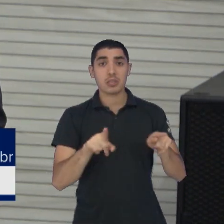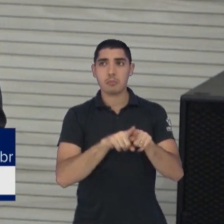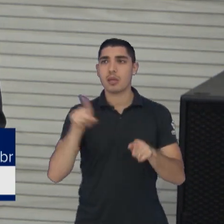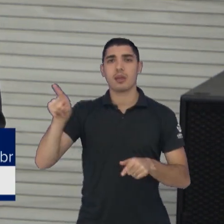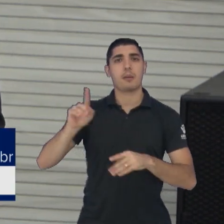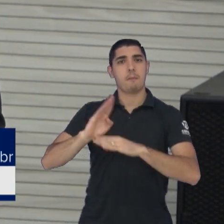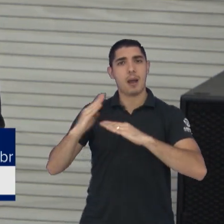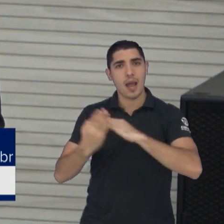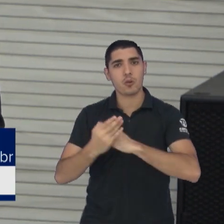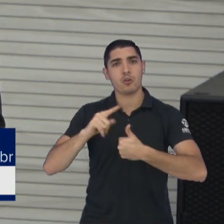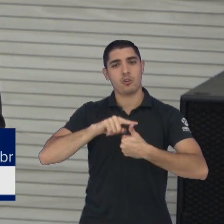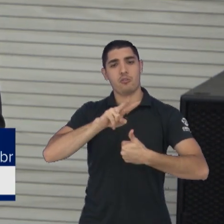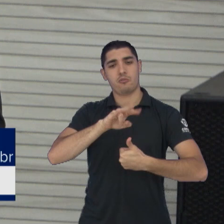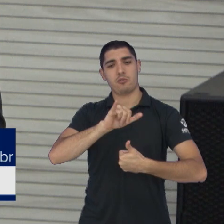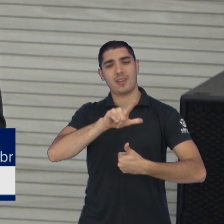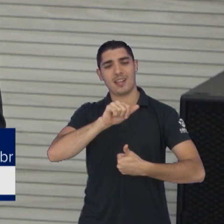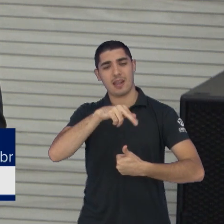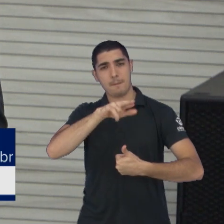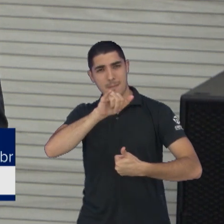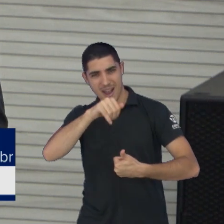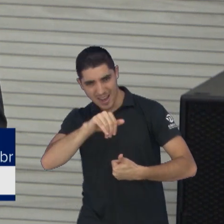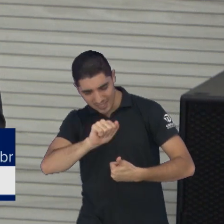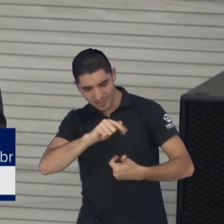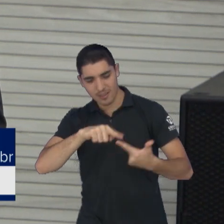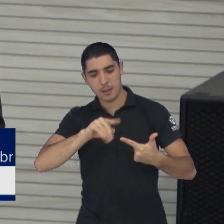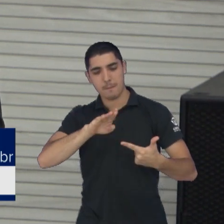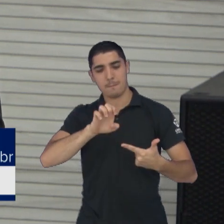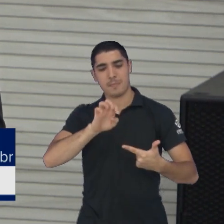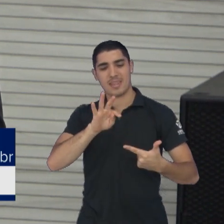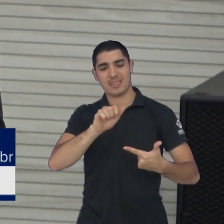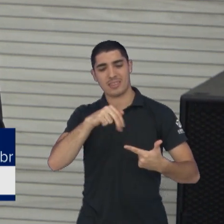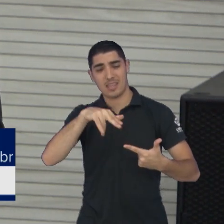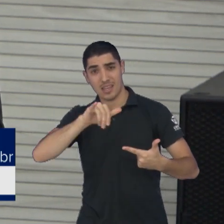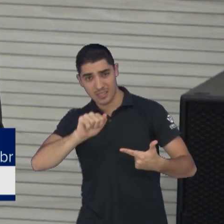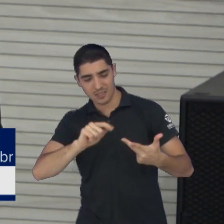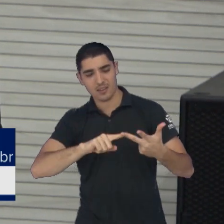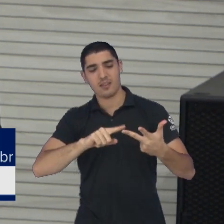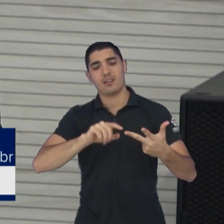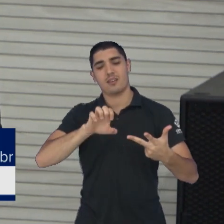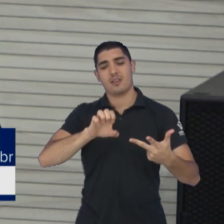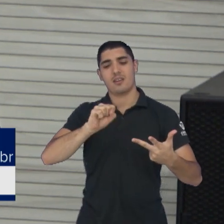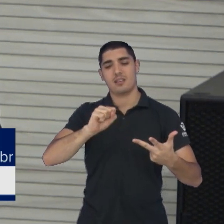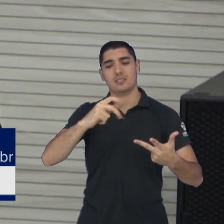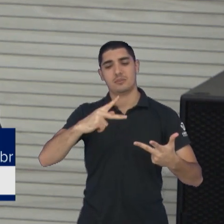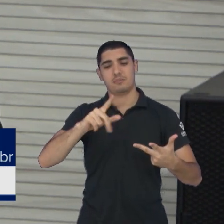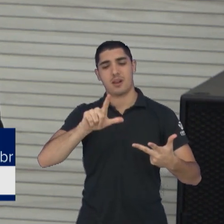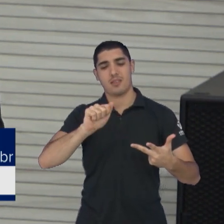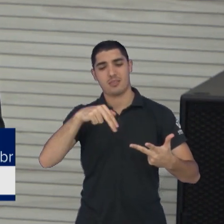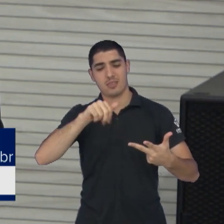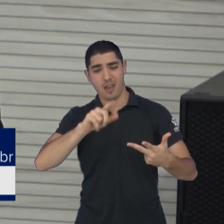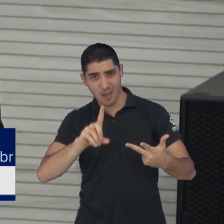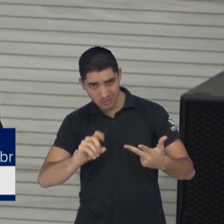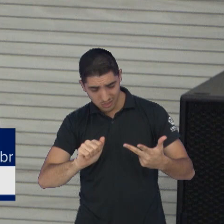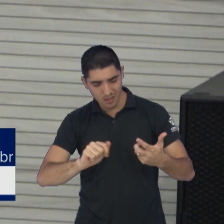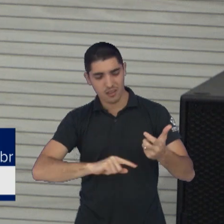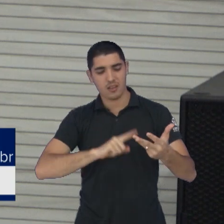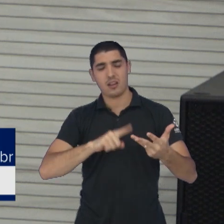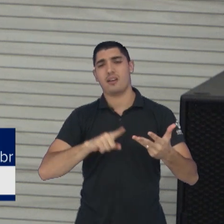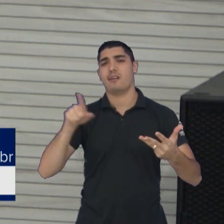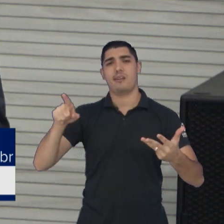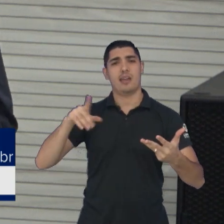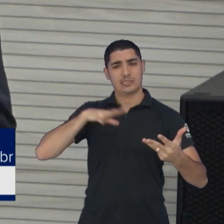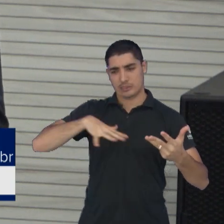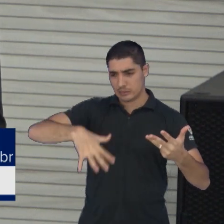Vila Betânia, Esplanada, Vila Diana, Centro, Zona Sul, Imperial Colonial, Zona